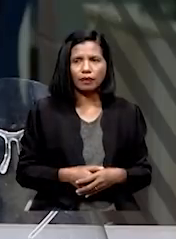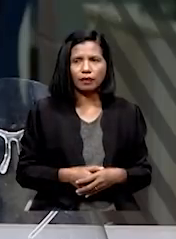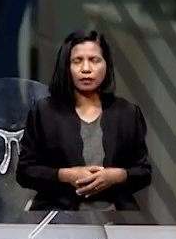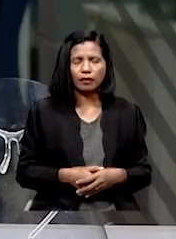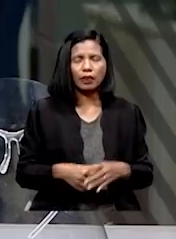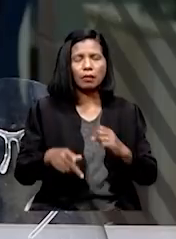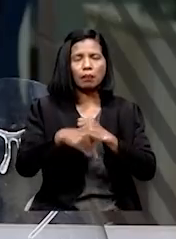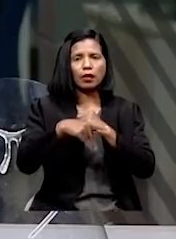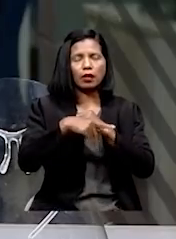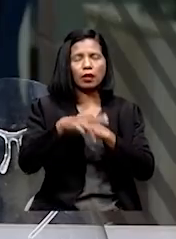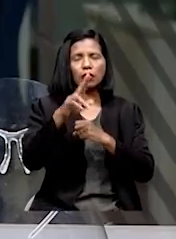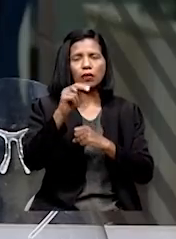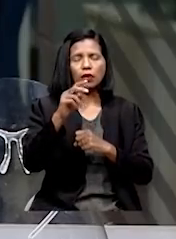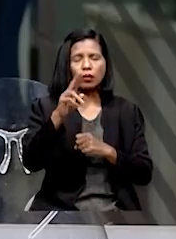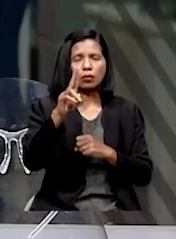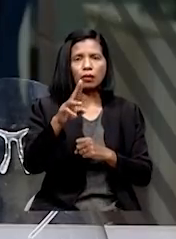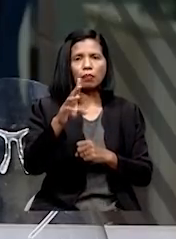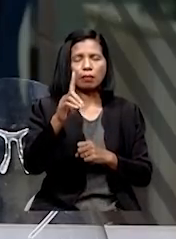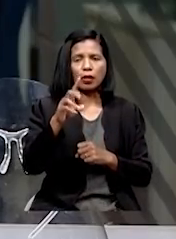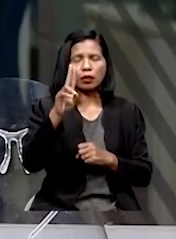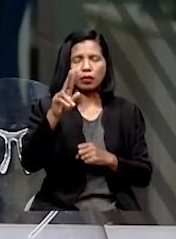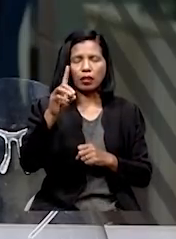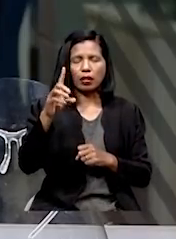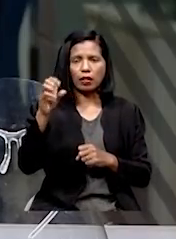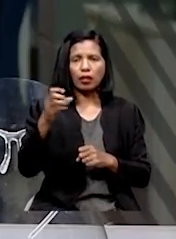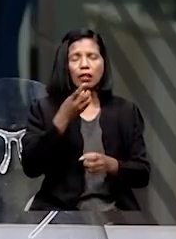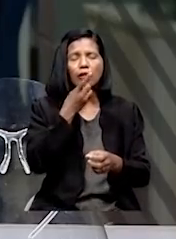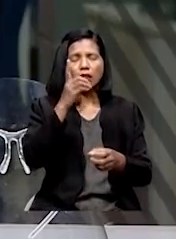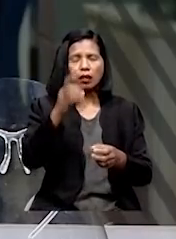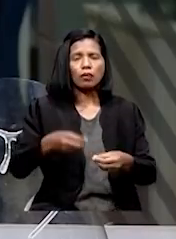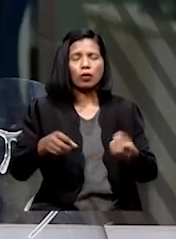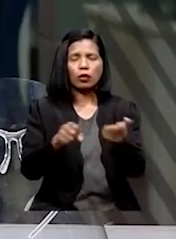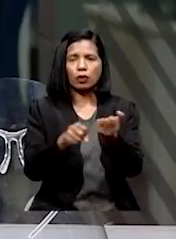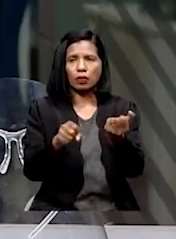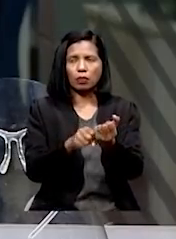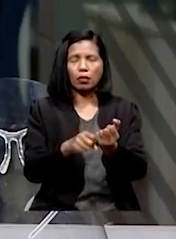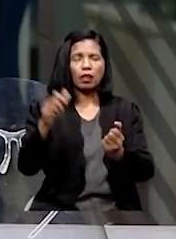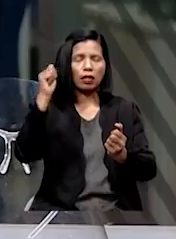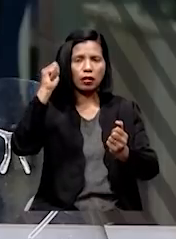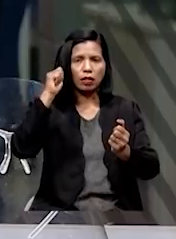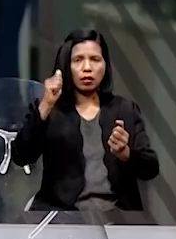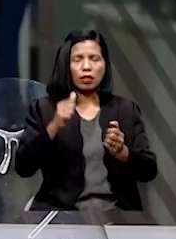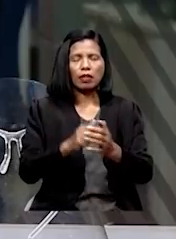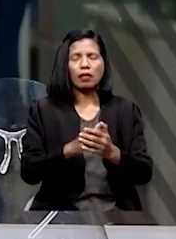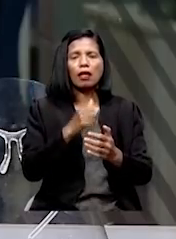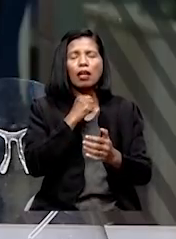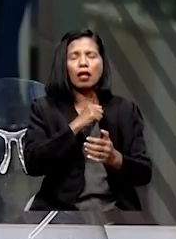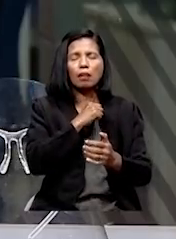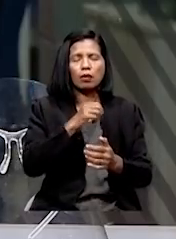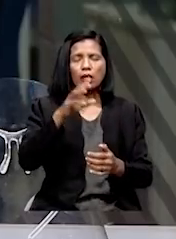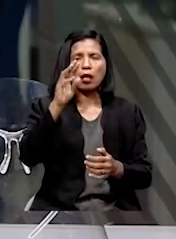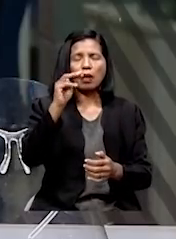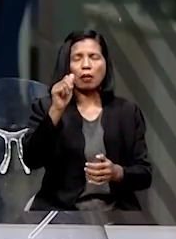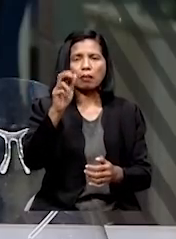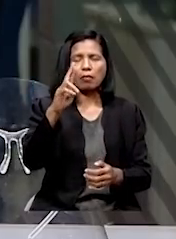O Partido União Desenvolvimento Democrático oficialmente declara o apoio máximo para o candidato ex-padre Martinho Germano da Silva